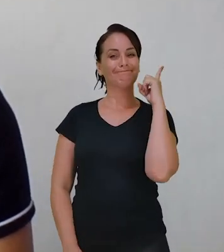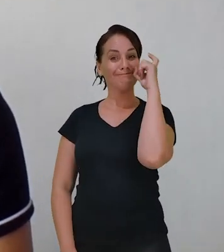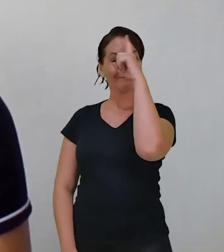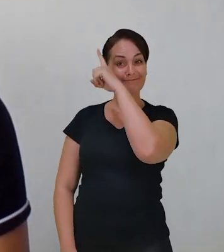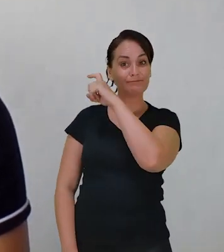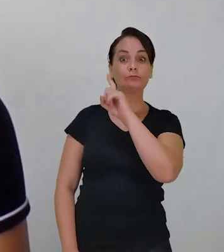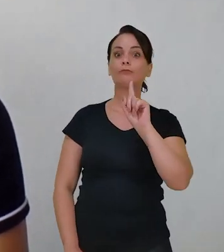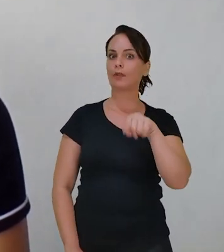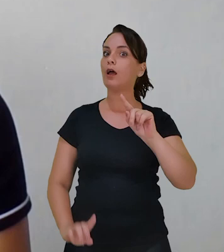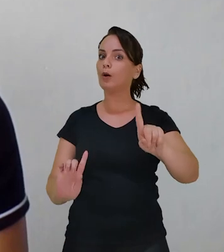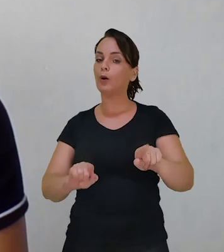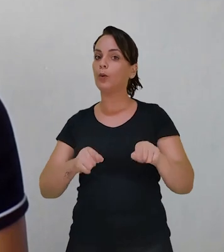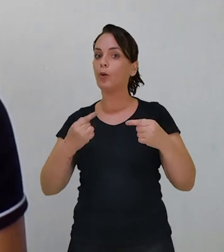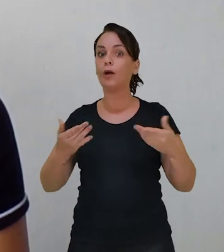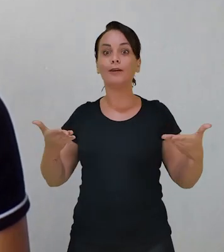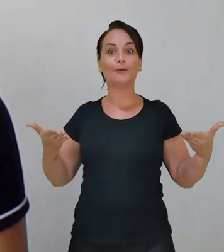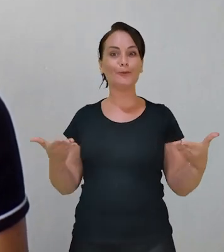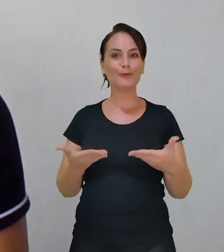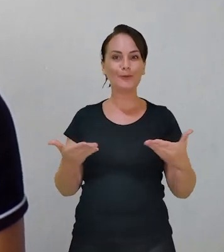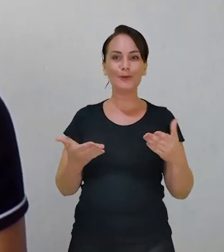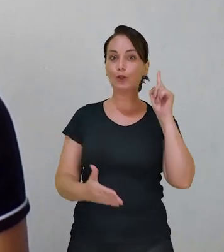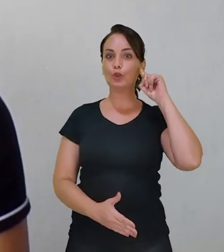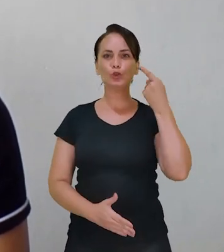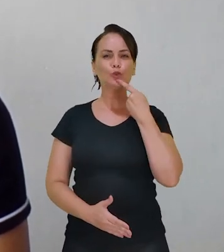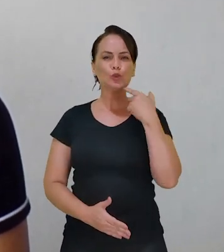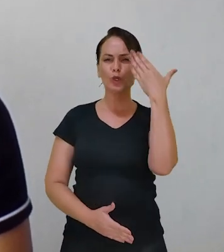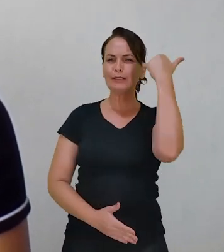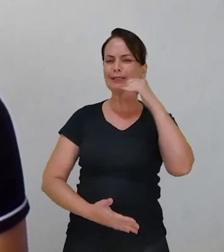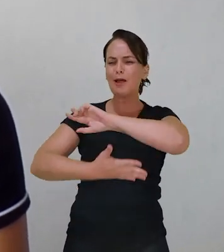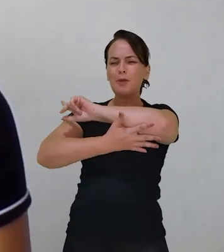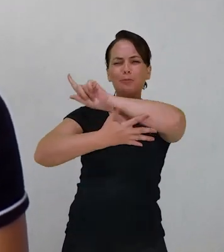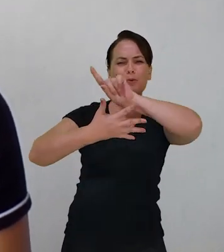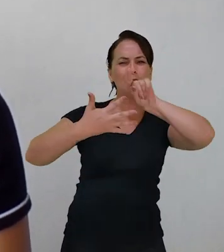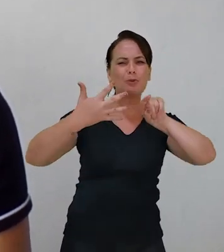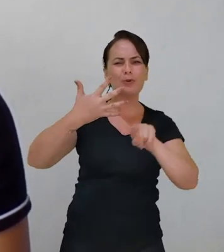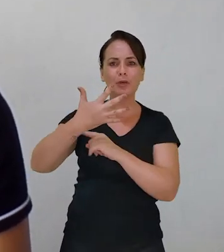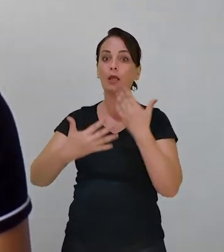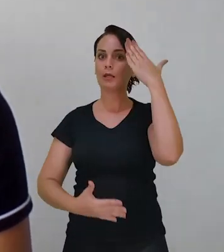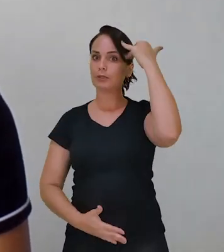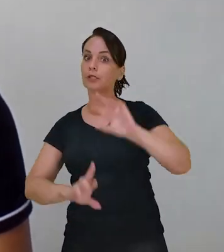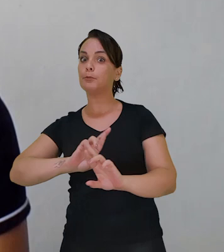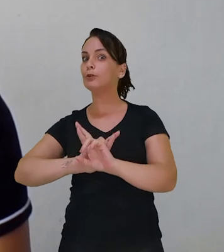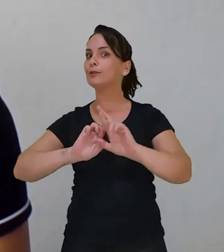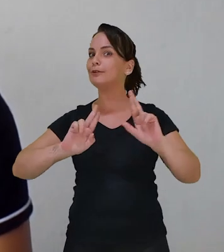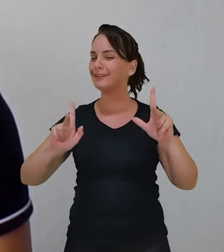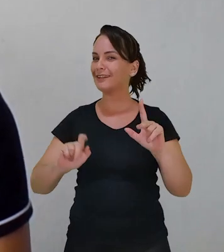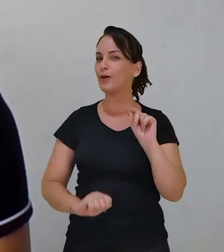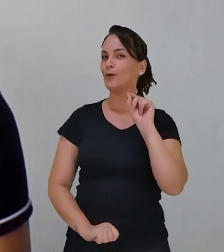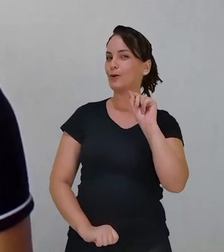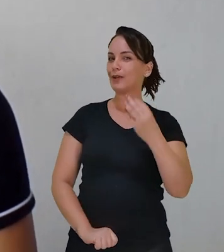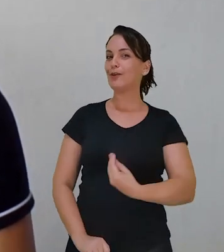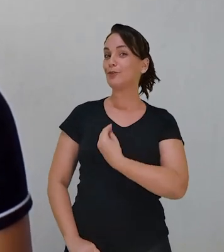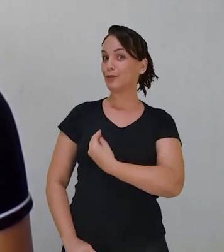um grande desafio, mas hoje os surdos sabem muitas coisas. Sabem diferenciar muito bem os seres